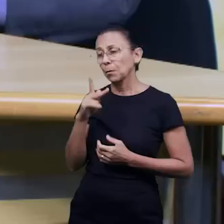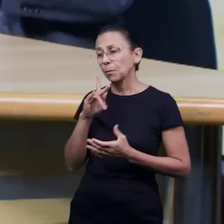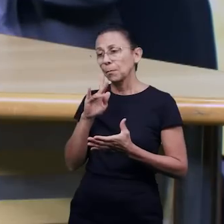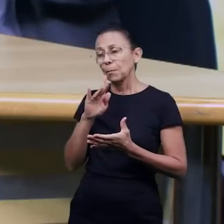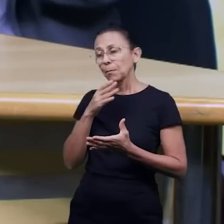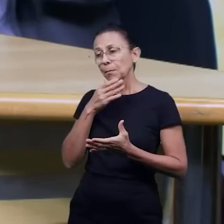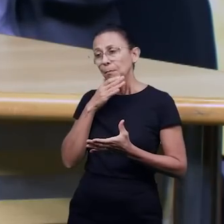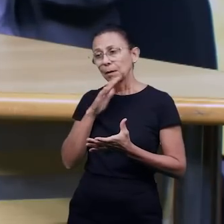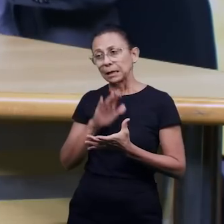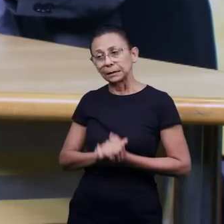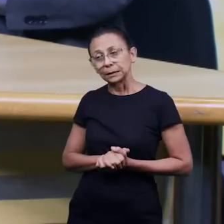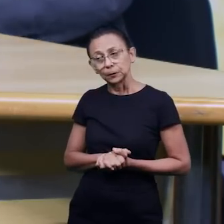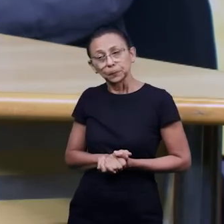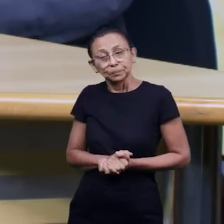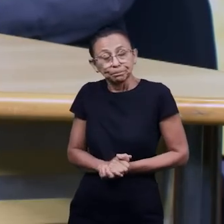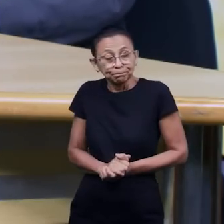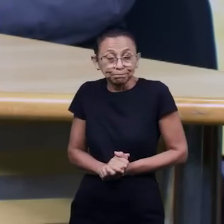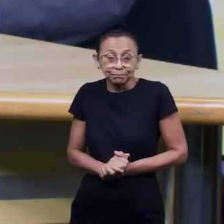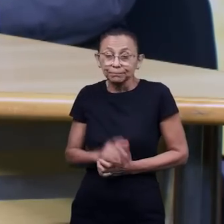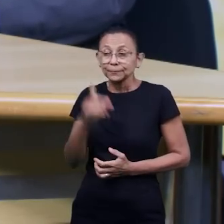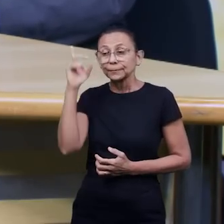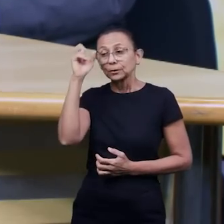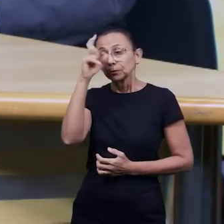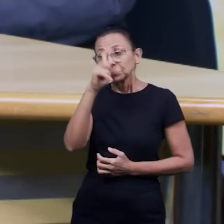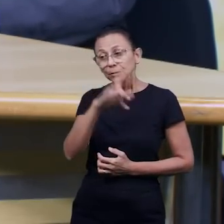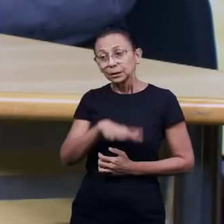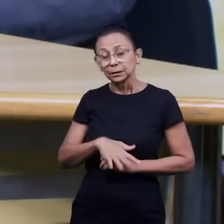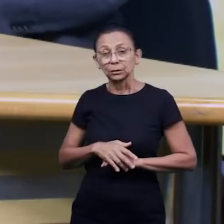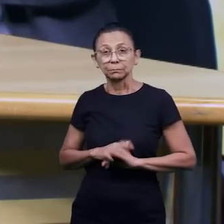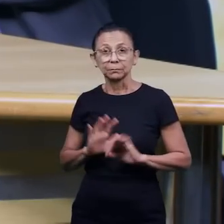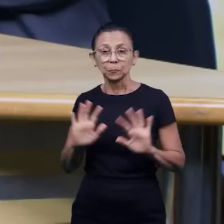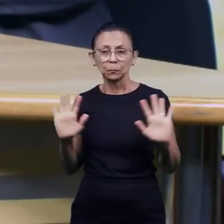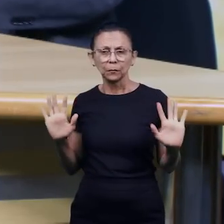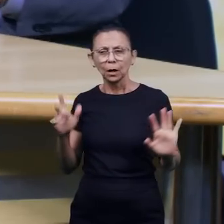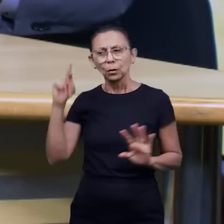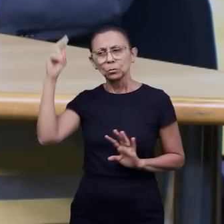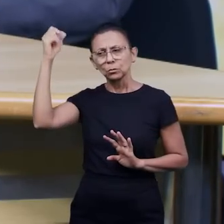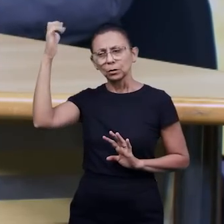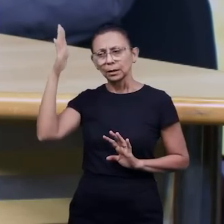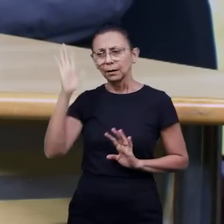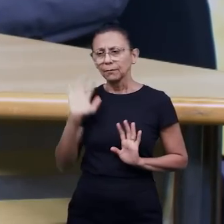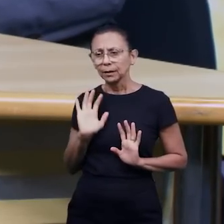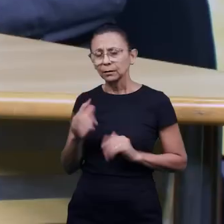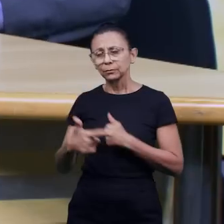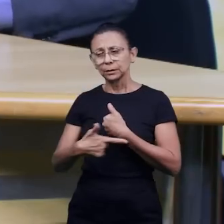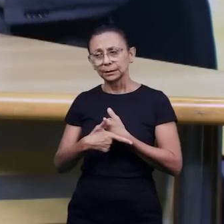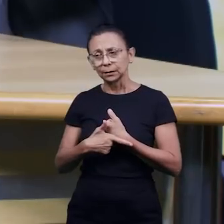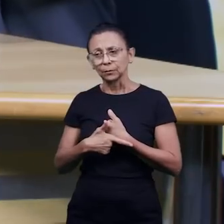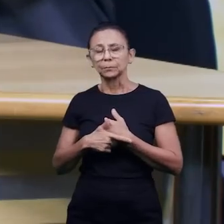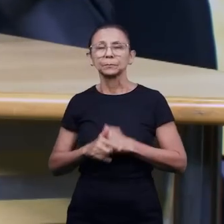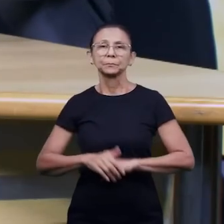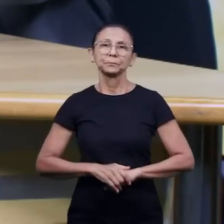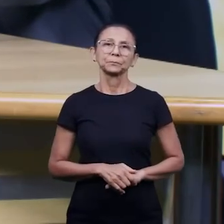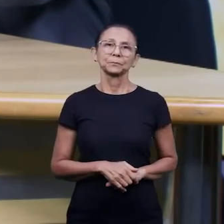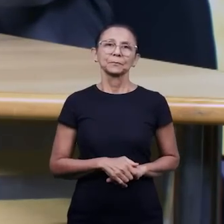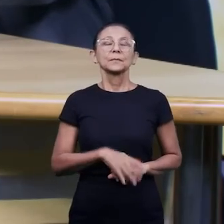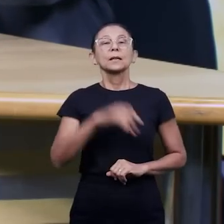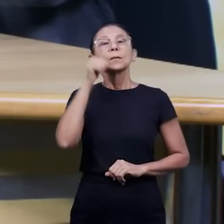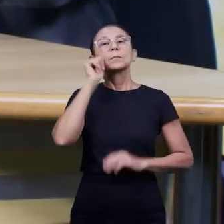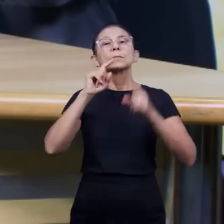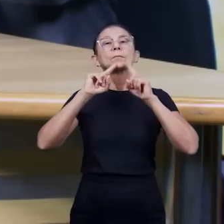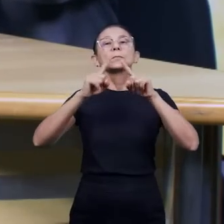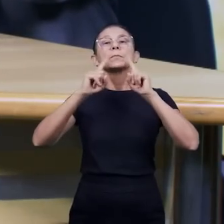vida. Isso não é só o ídolo que é a idolatria. A idolatria é um conjunto, não é? A gente vê isso muito, já falamos sobre isso, como é o caso de Saul